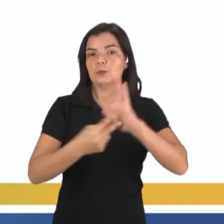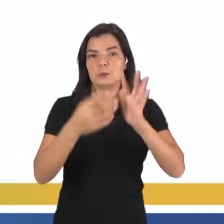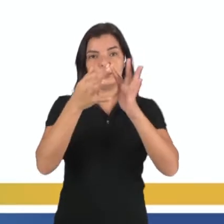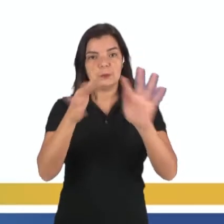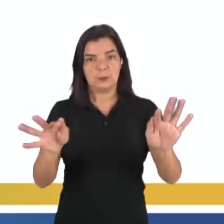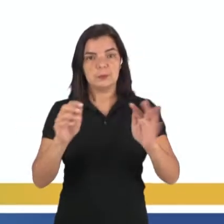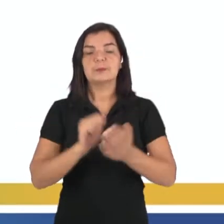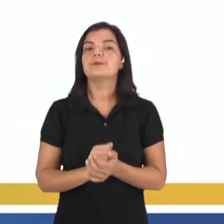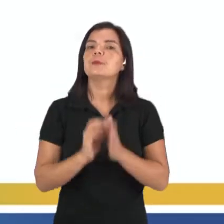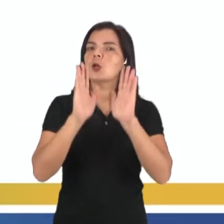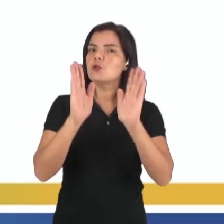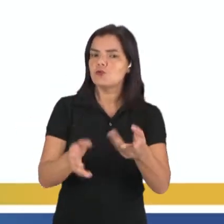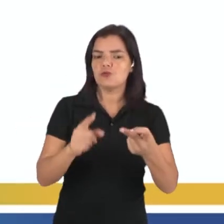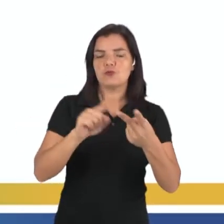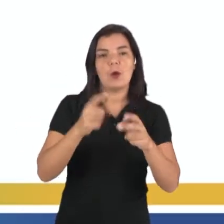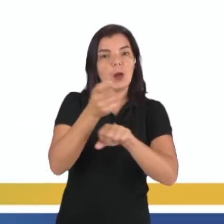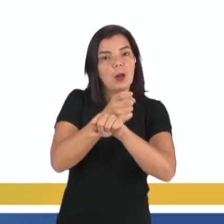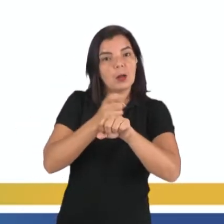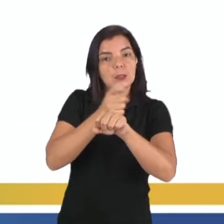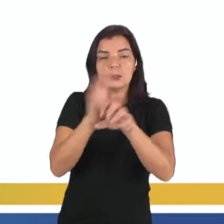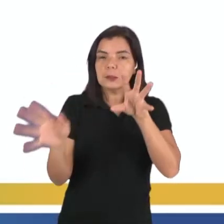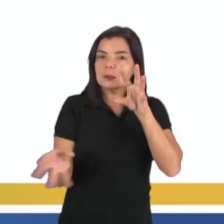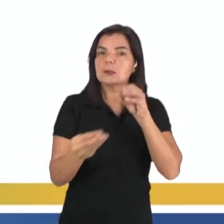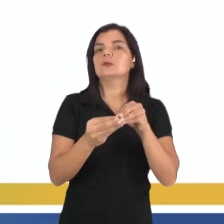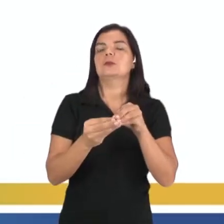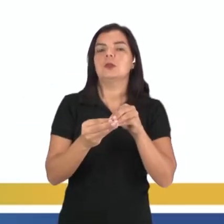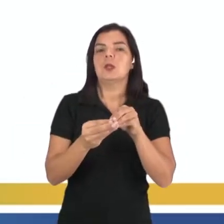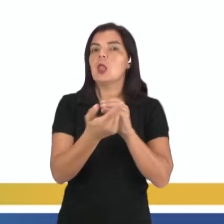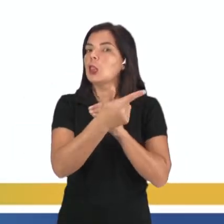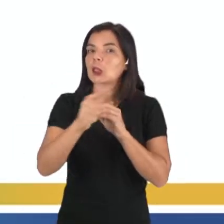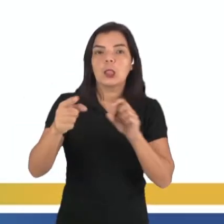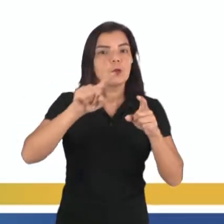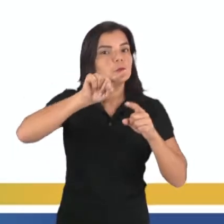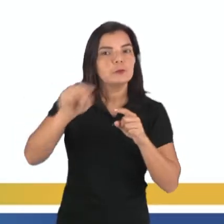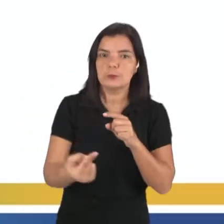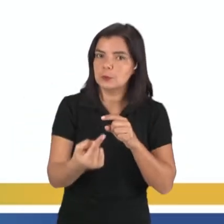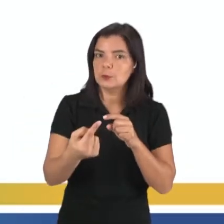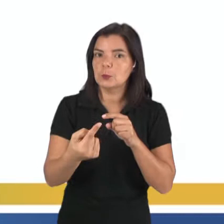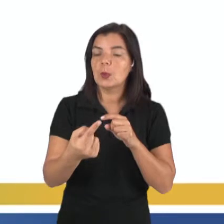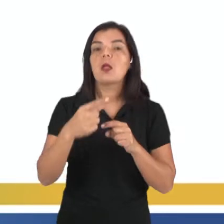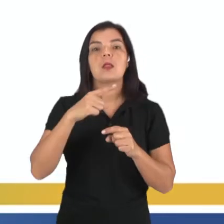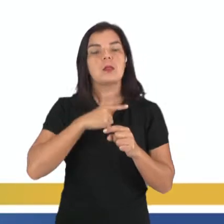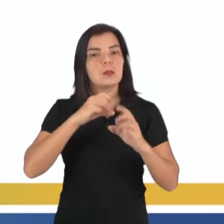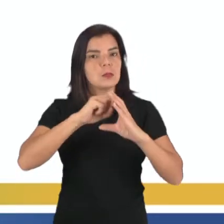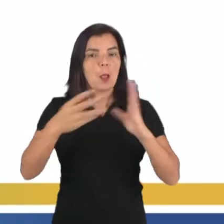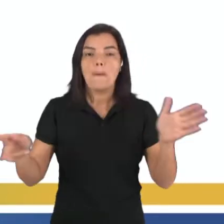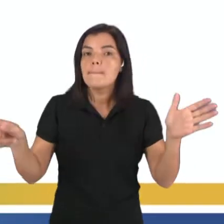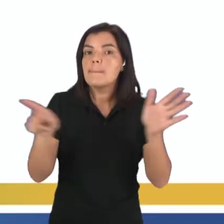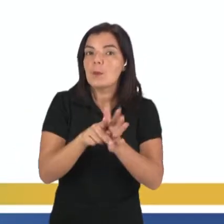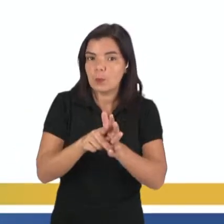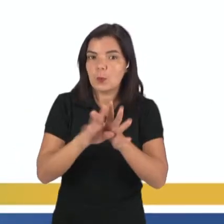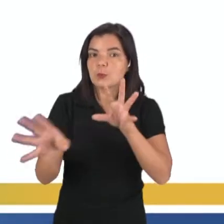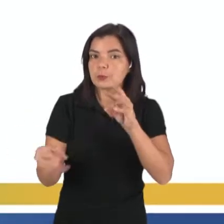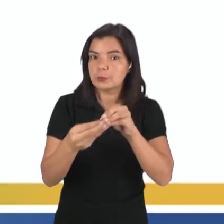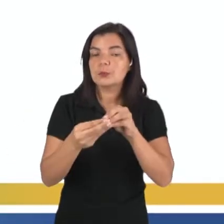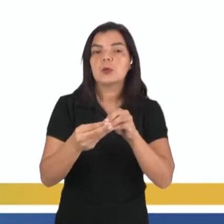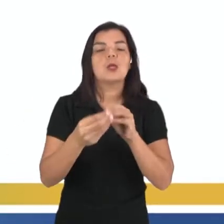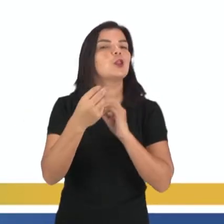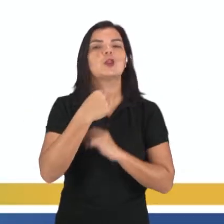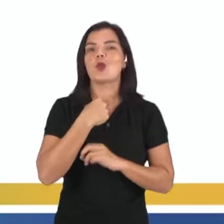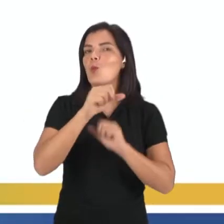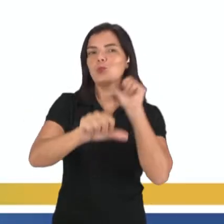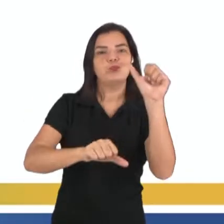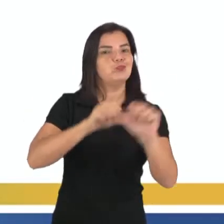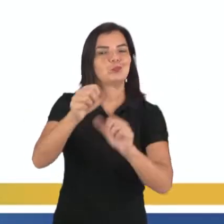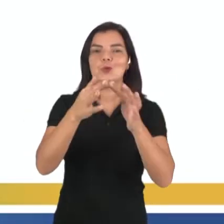tá? Já as adjetivas restritivas, elas não possuem vírgulas, elas têm um caráter especificador e elas não podem